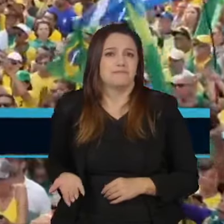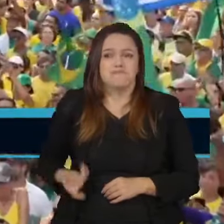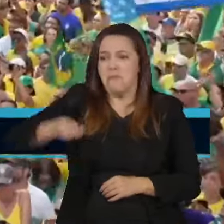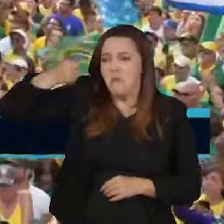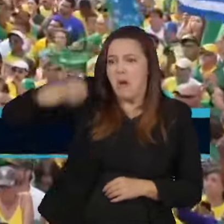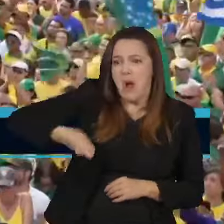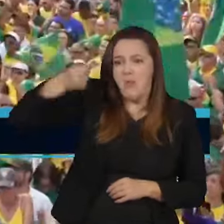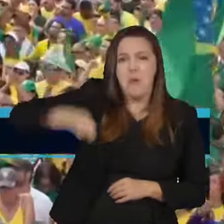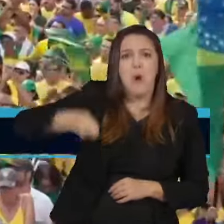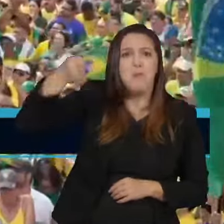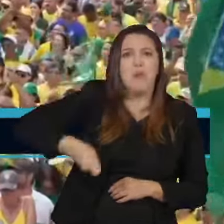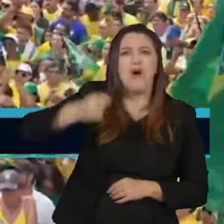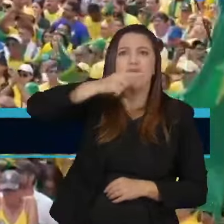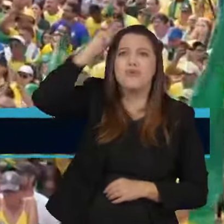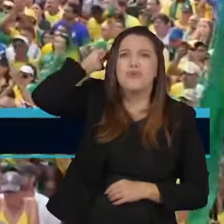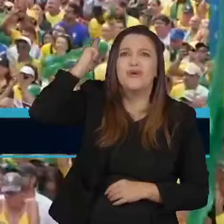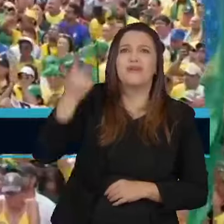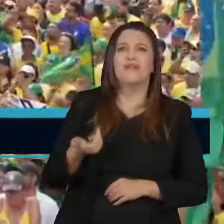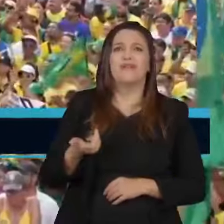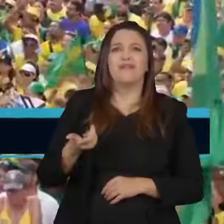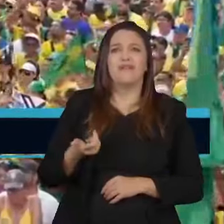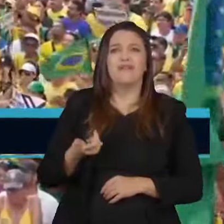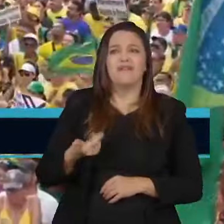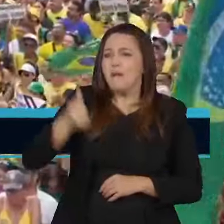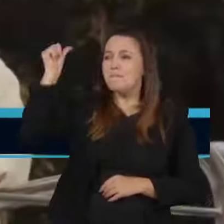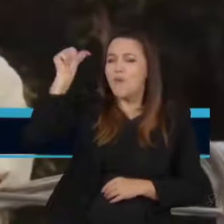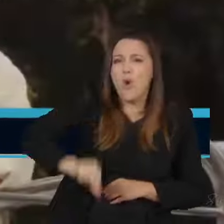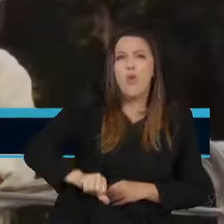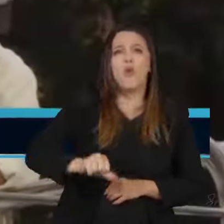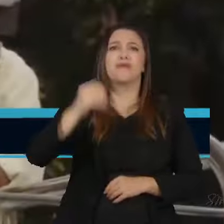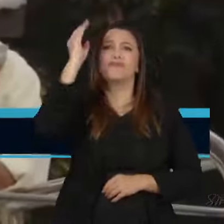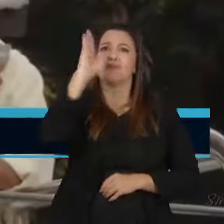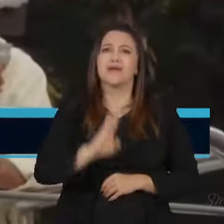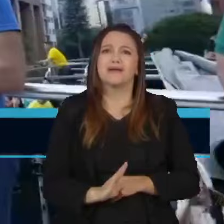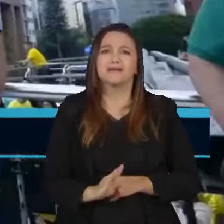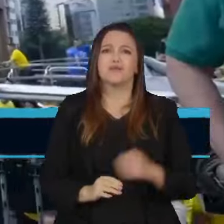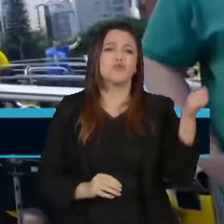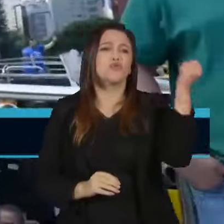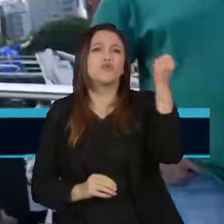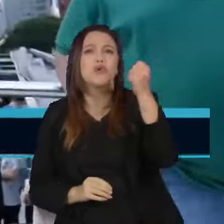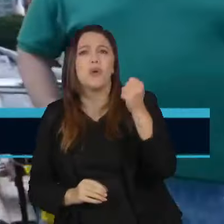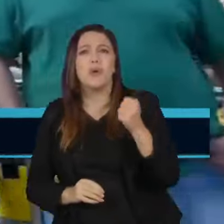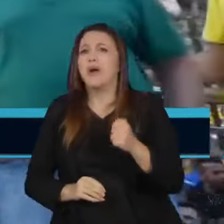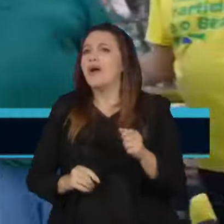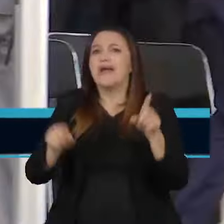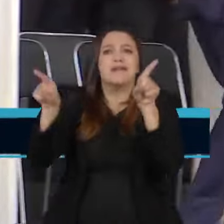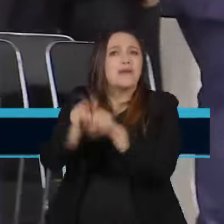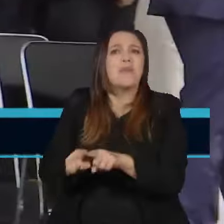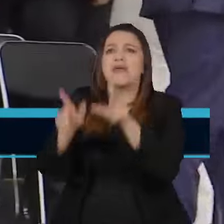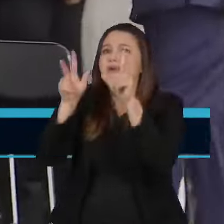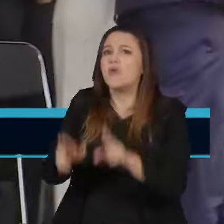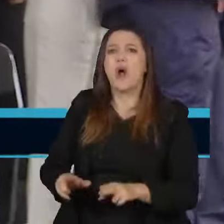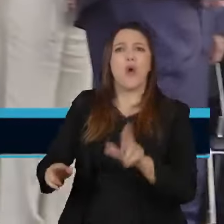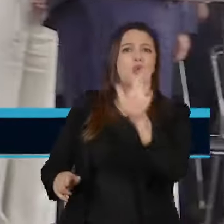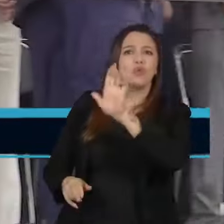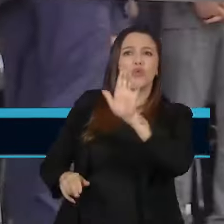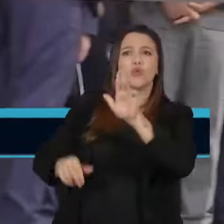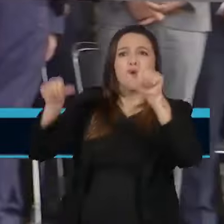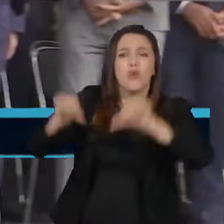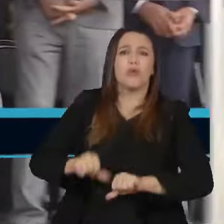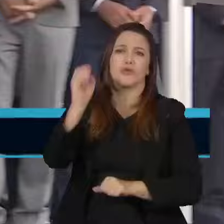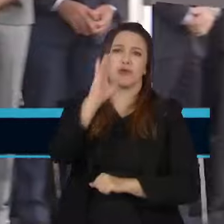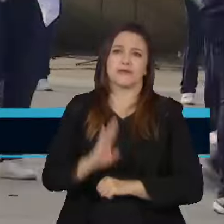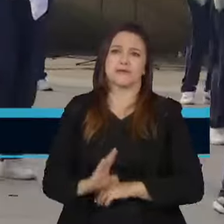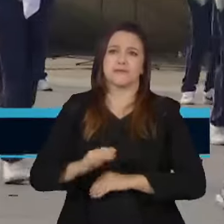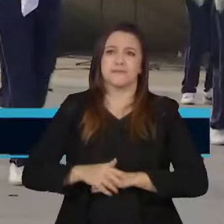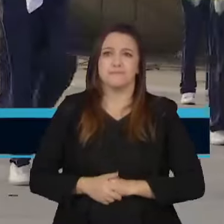que faz mais mal ao Brasil que o próprio Luiz Inácio Lula da Silva. De manhã aconteceu o